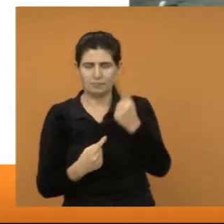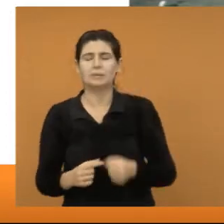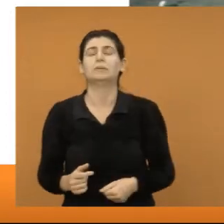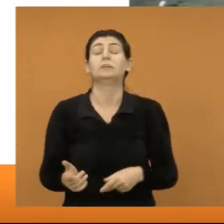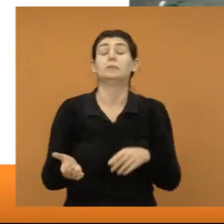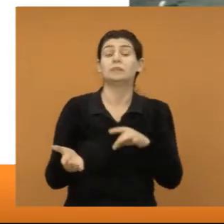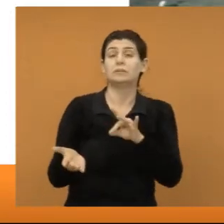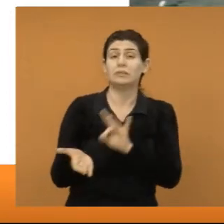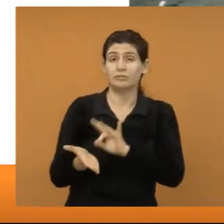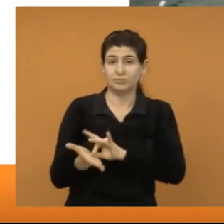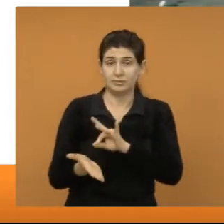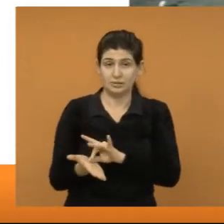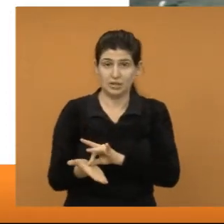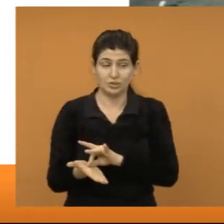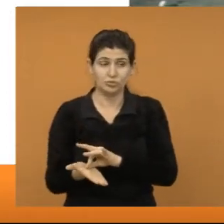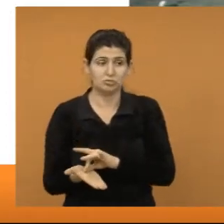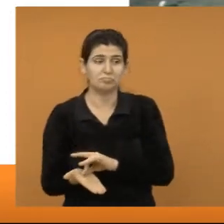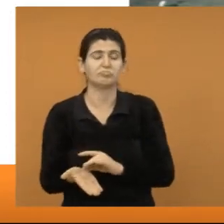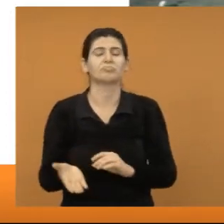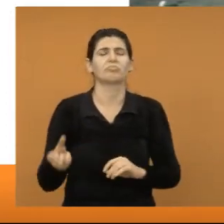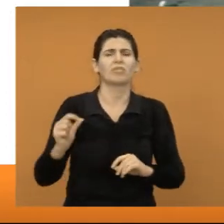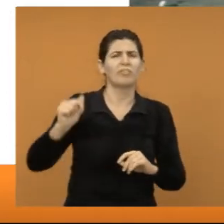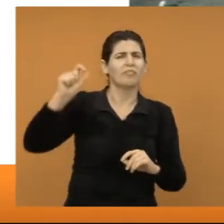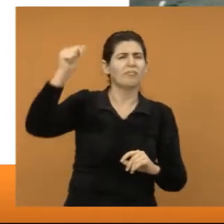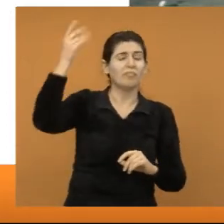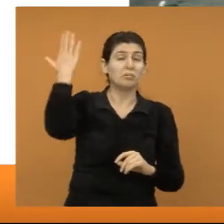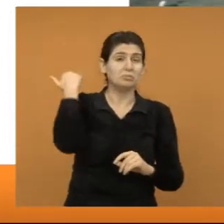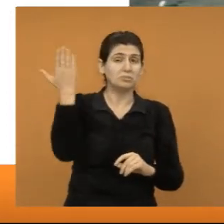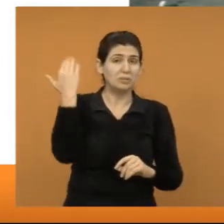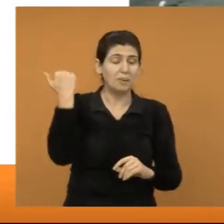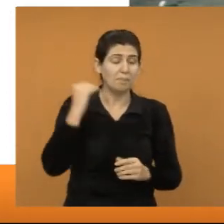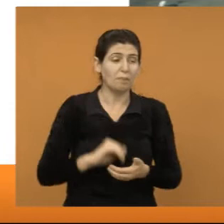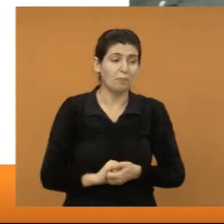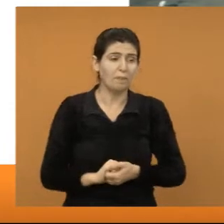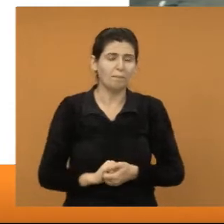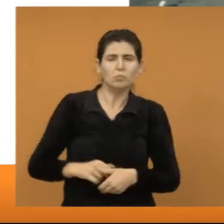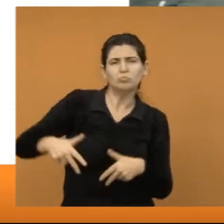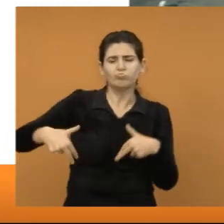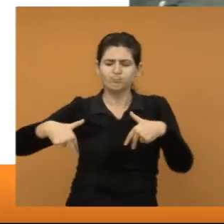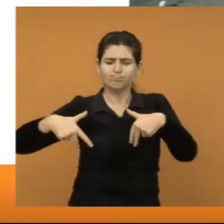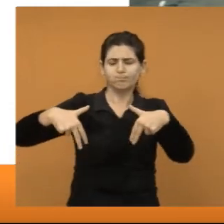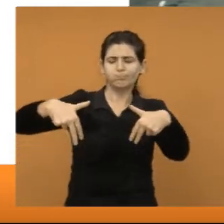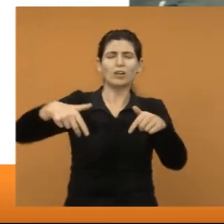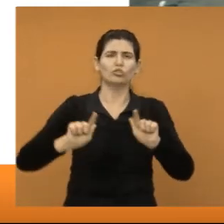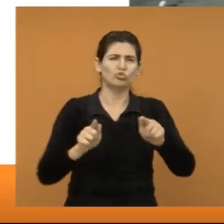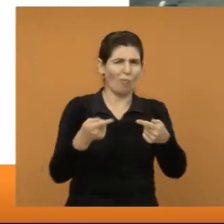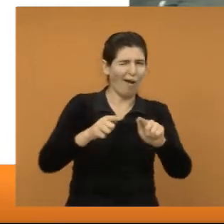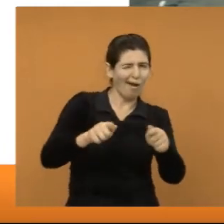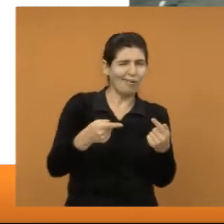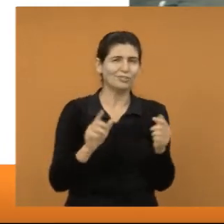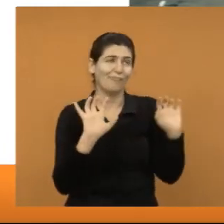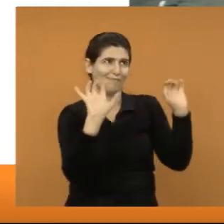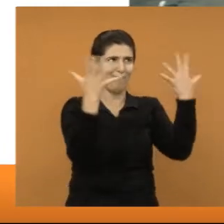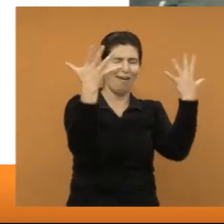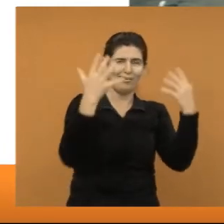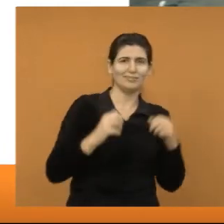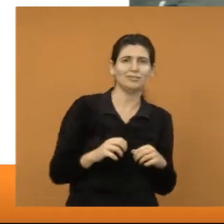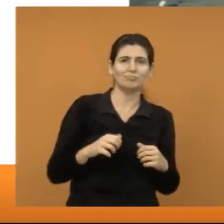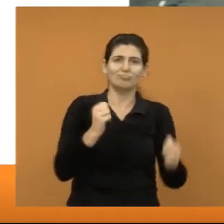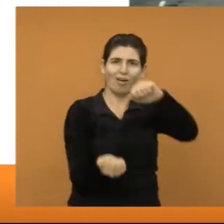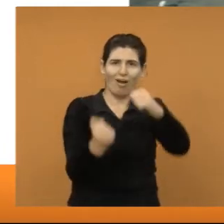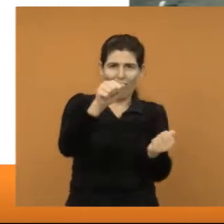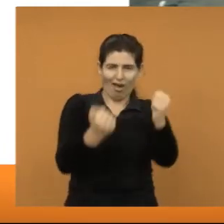verdade, há algum tempo eu passei por ali, e eu estava vindo de um churrasco, estava no banco traseiro do